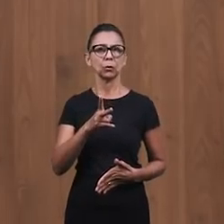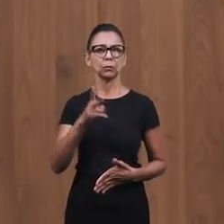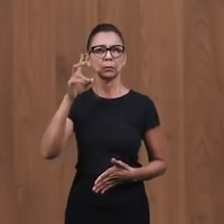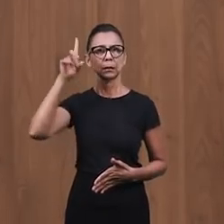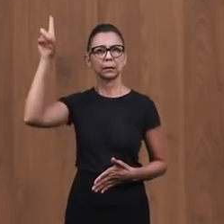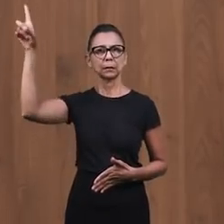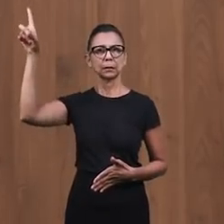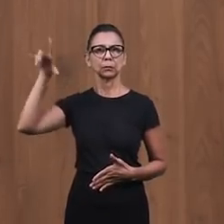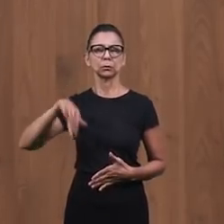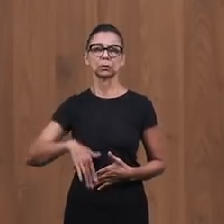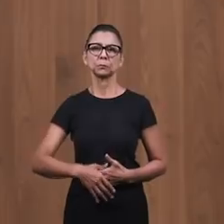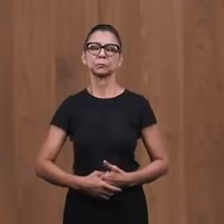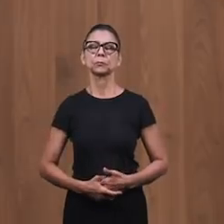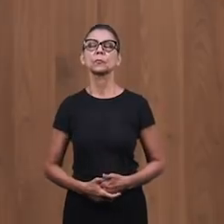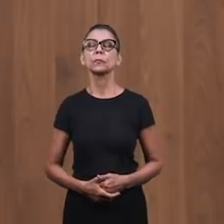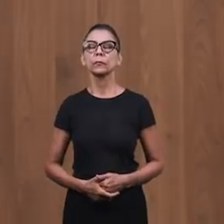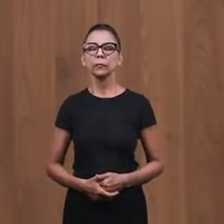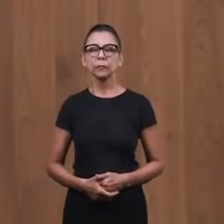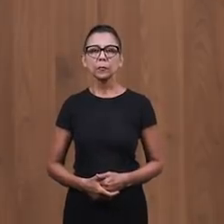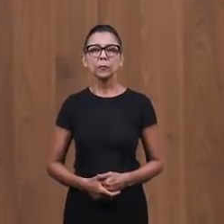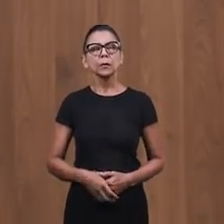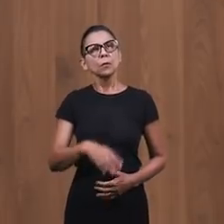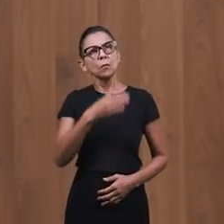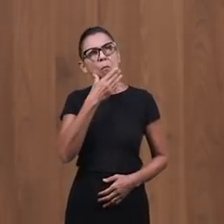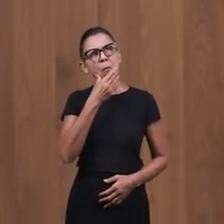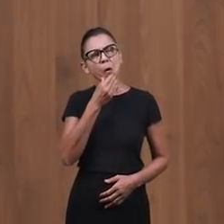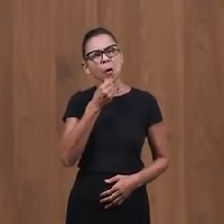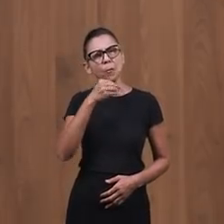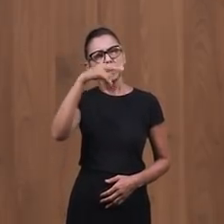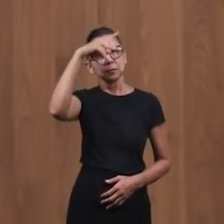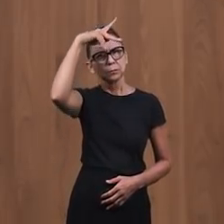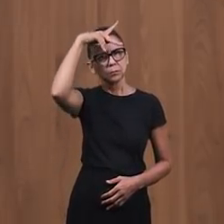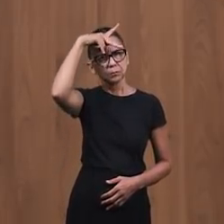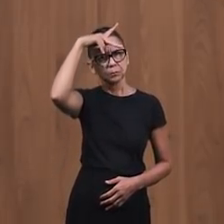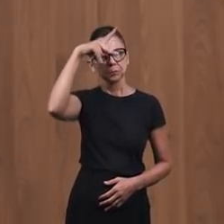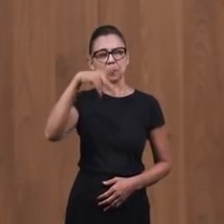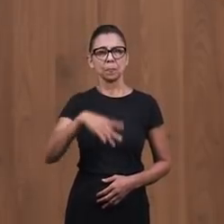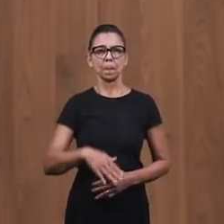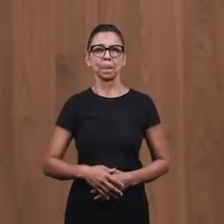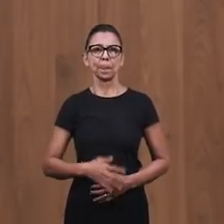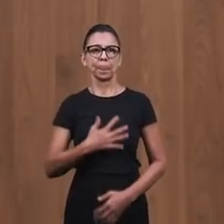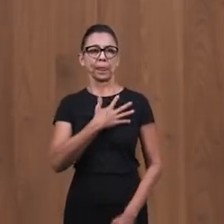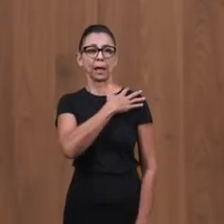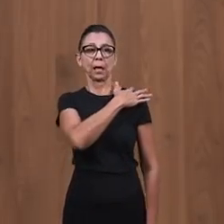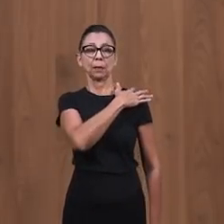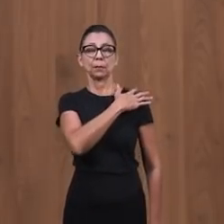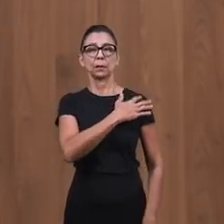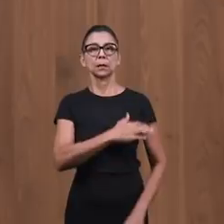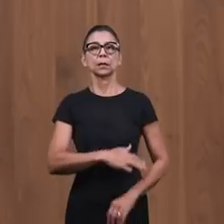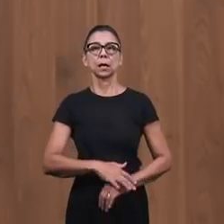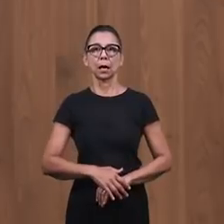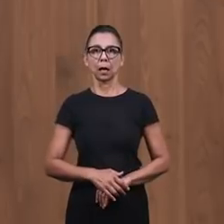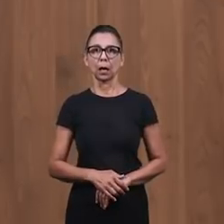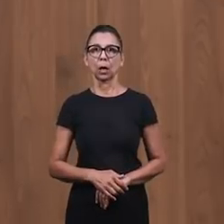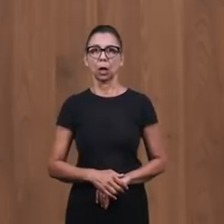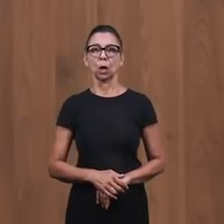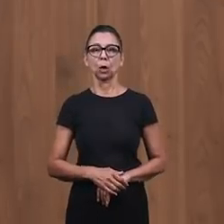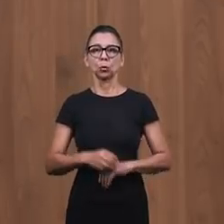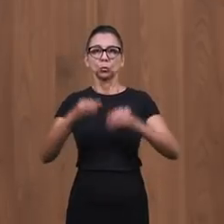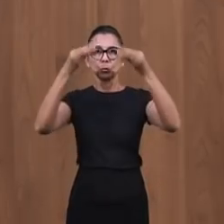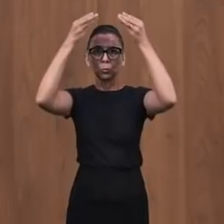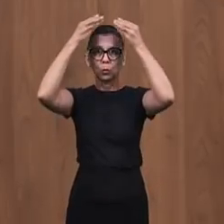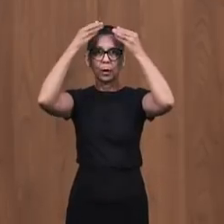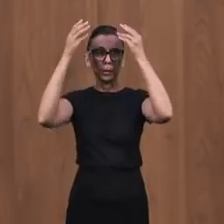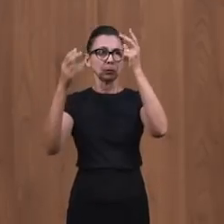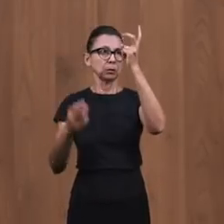isso. José então foi comprado por Potifar. Potifar era capitão da guarda de